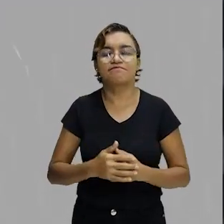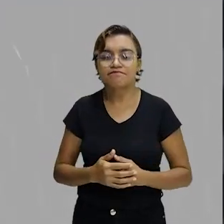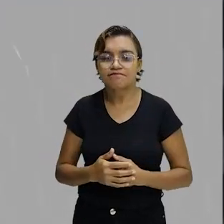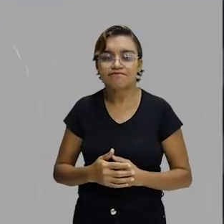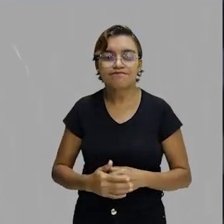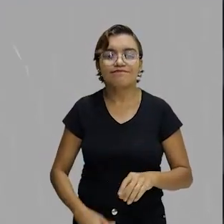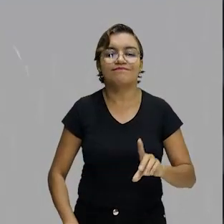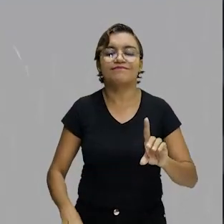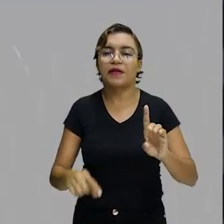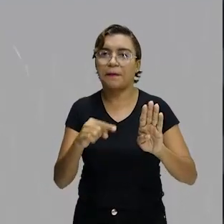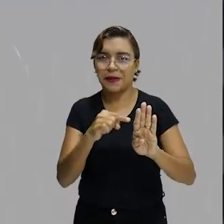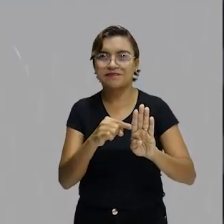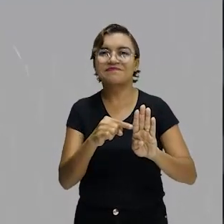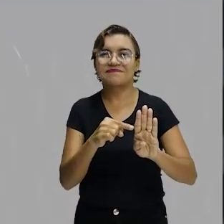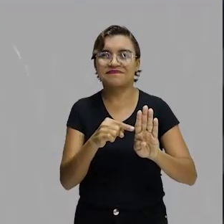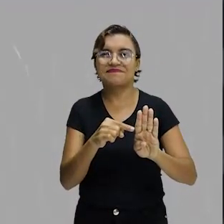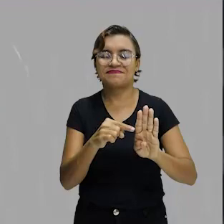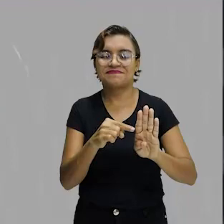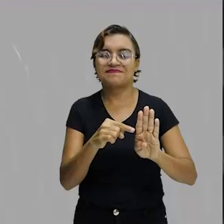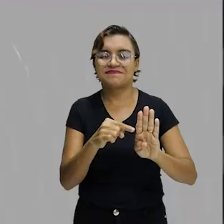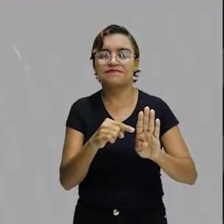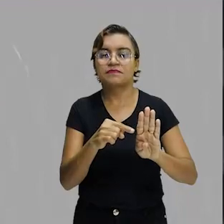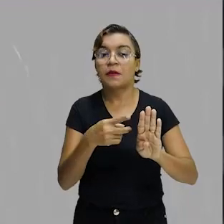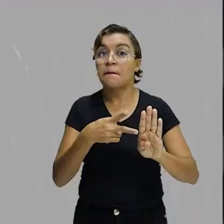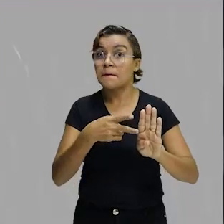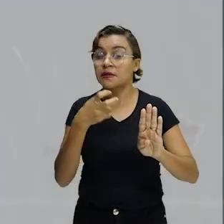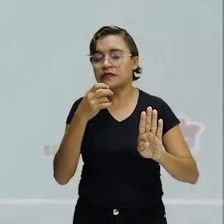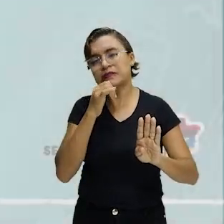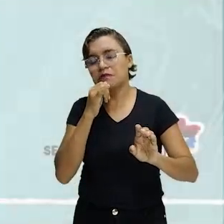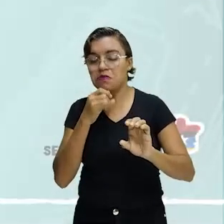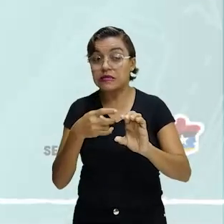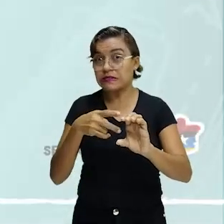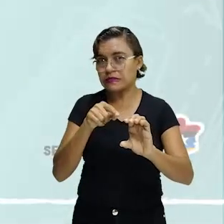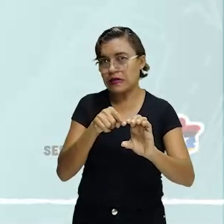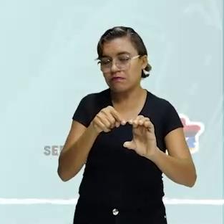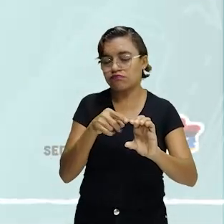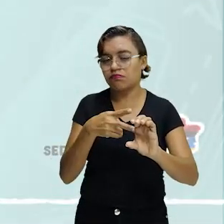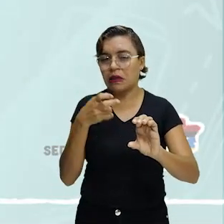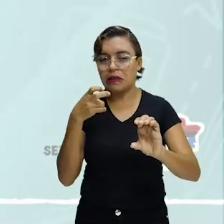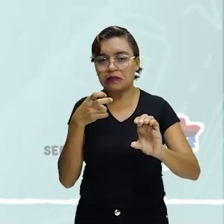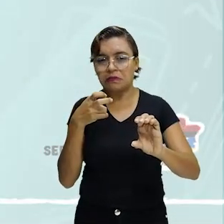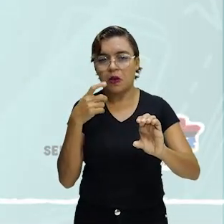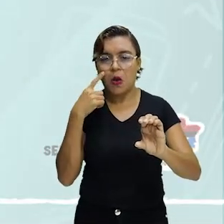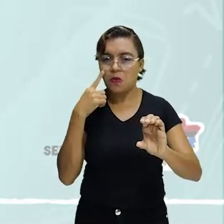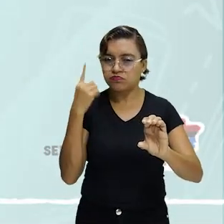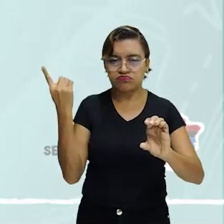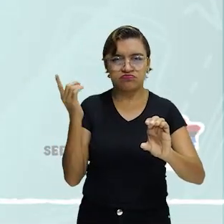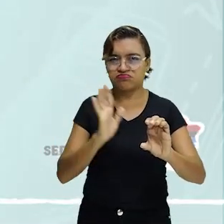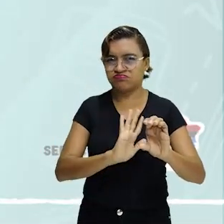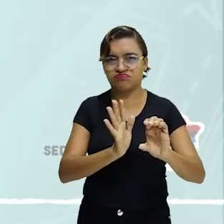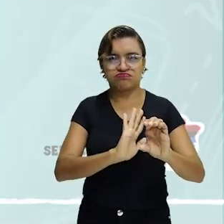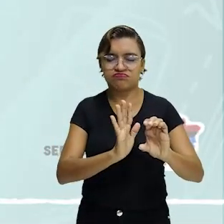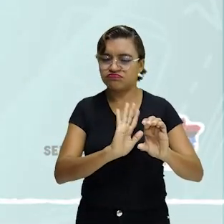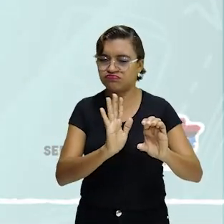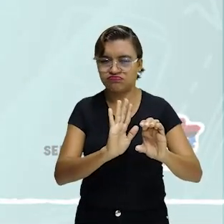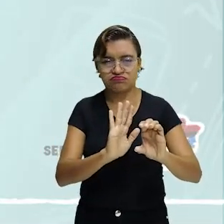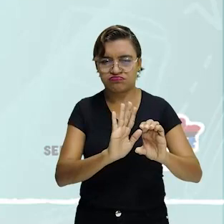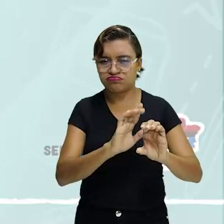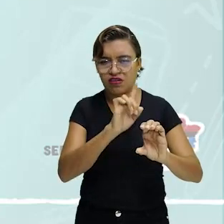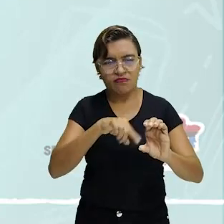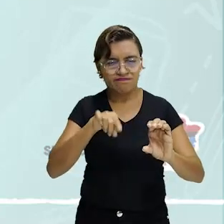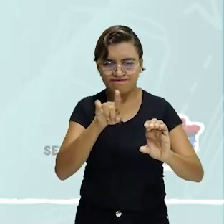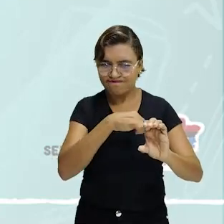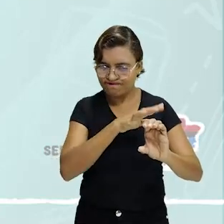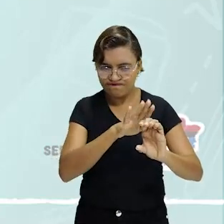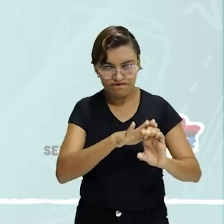Na letra B. Olha, se você perceber a letra C, de 2 premissas particulares não é o caso, nós não temos ali premissas